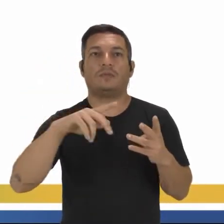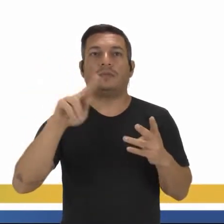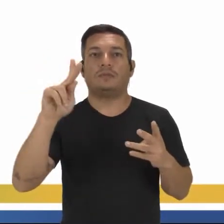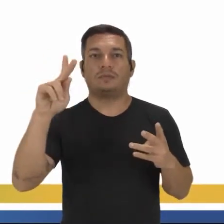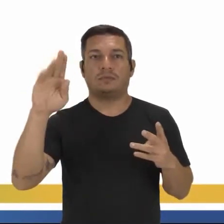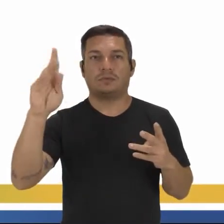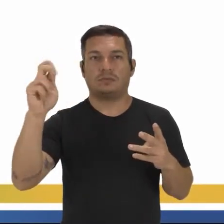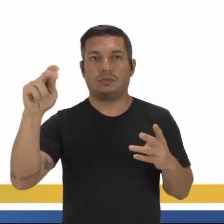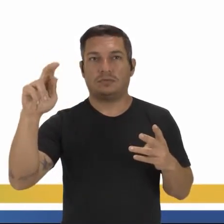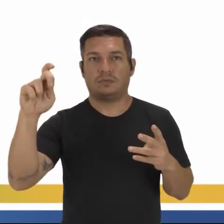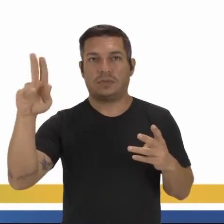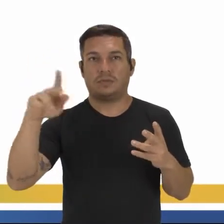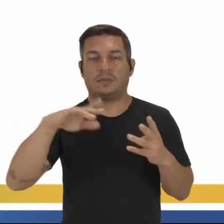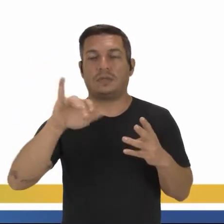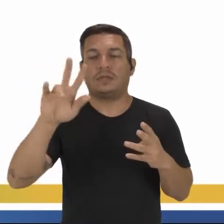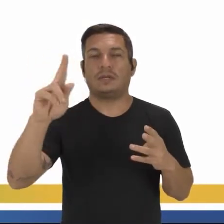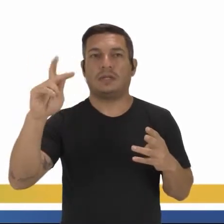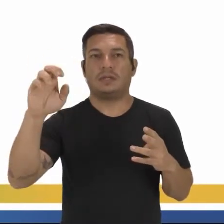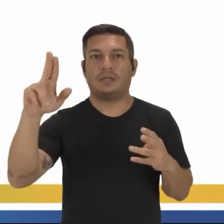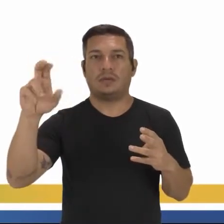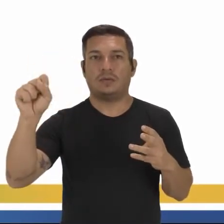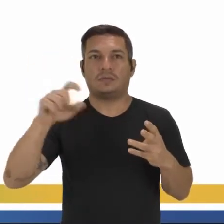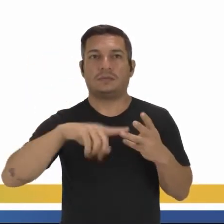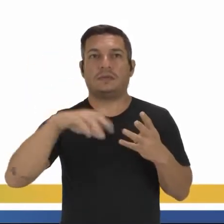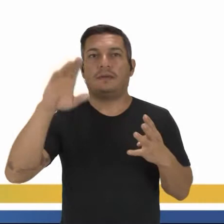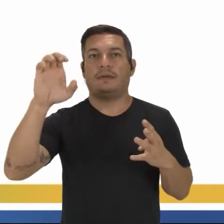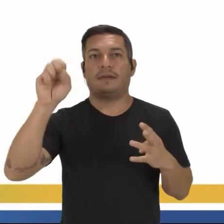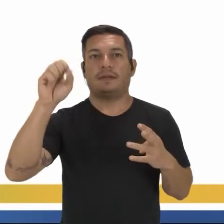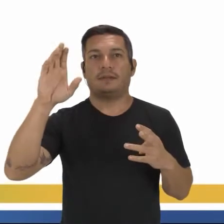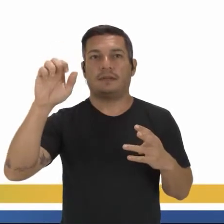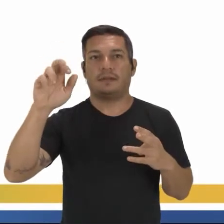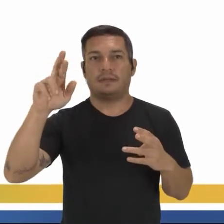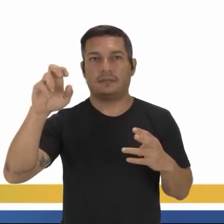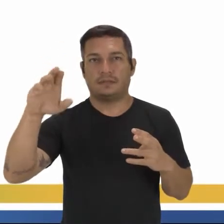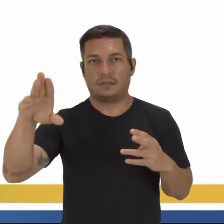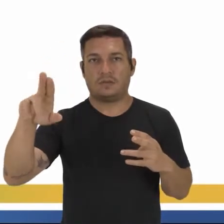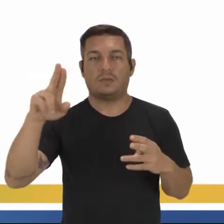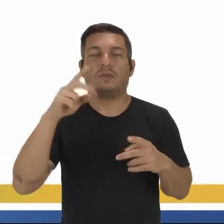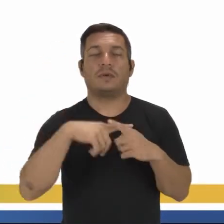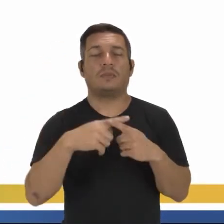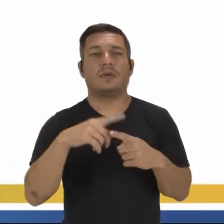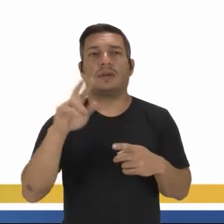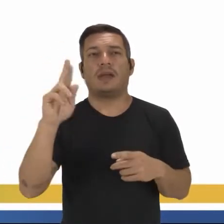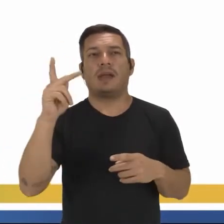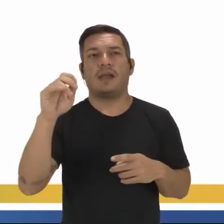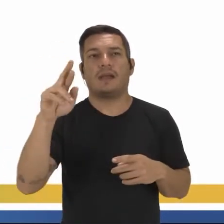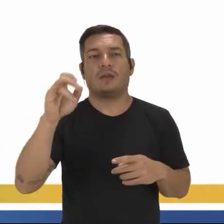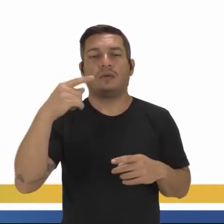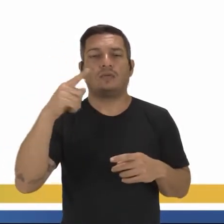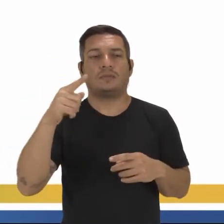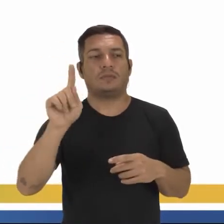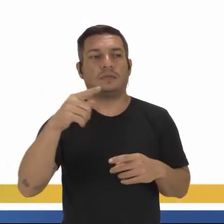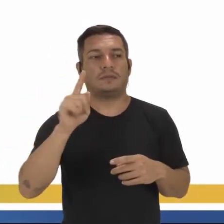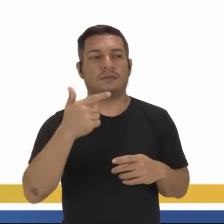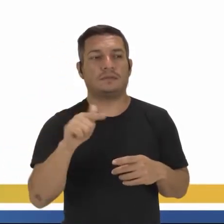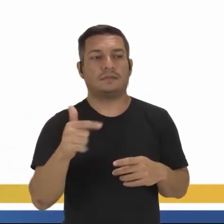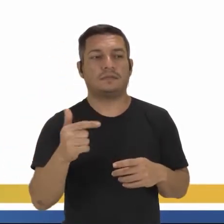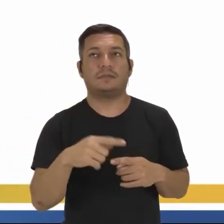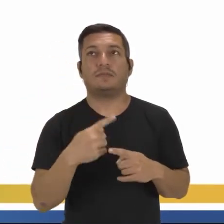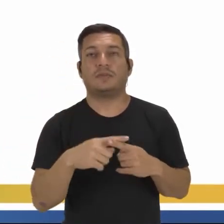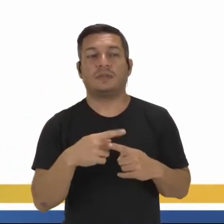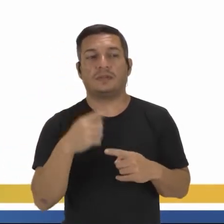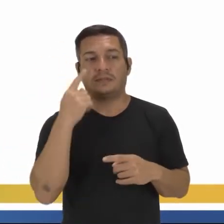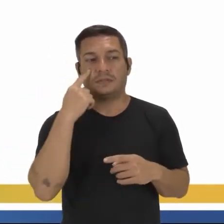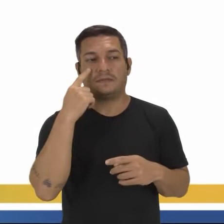ilhéus, escarcéu. Ah, professora, e por que heróico não acentua mais? Ah, porque heróico, nós vamos ver mais